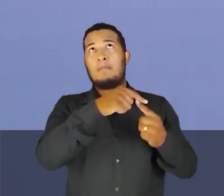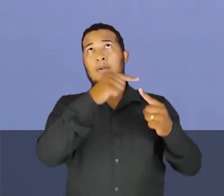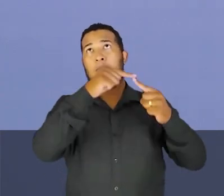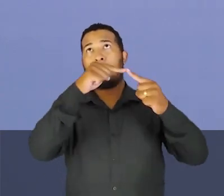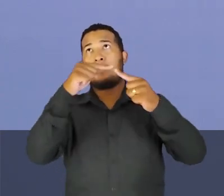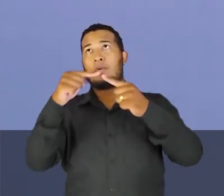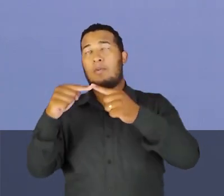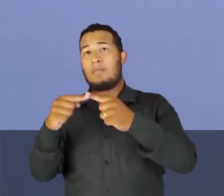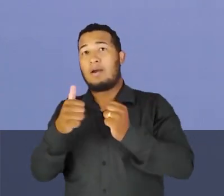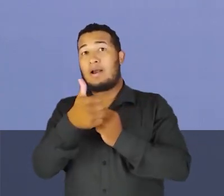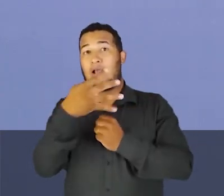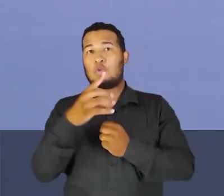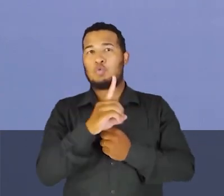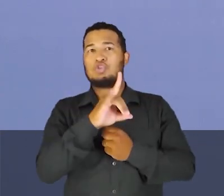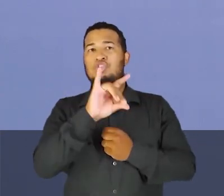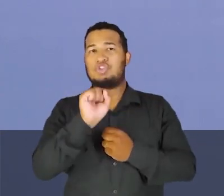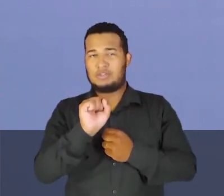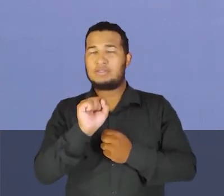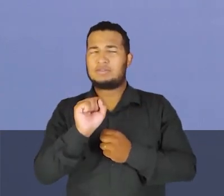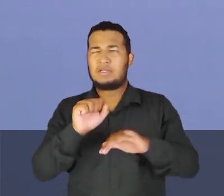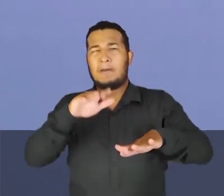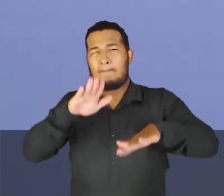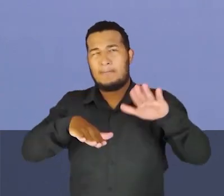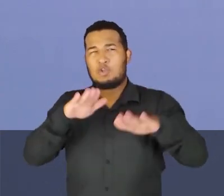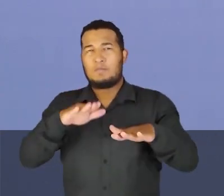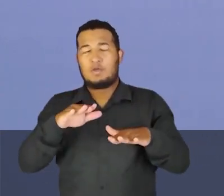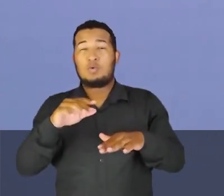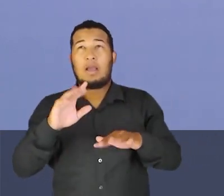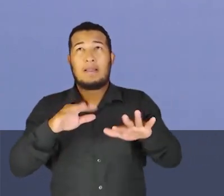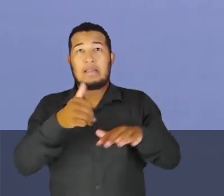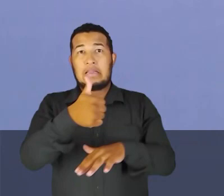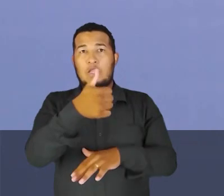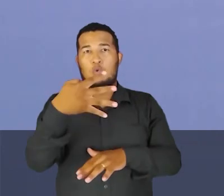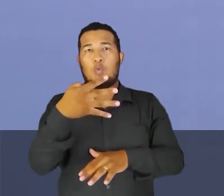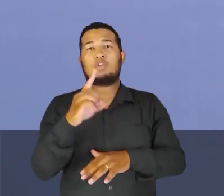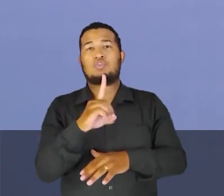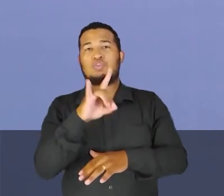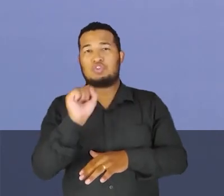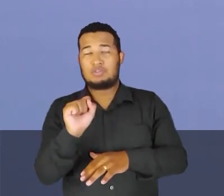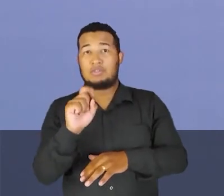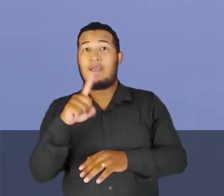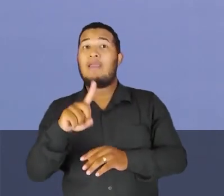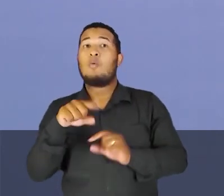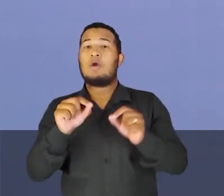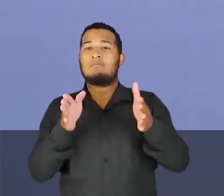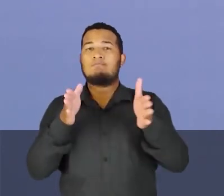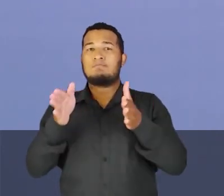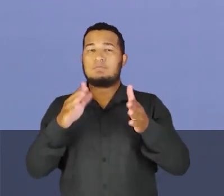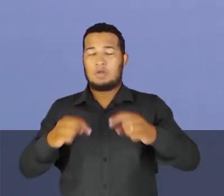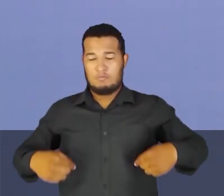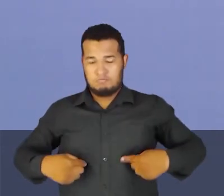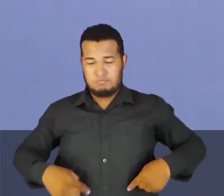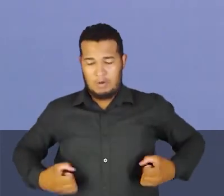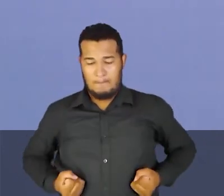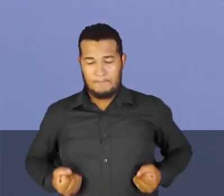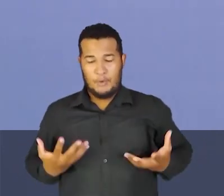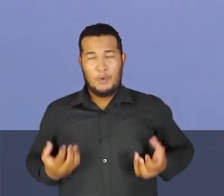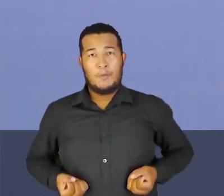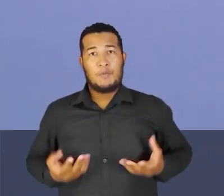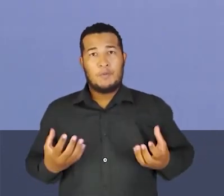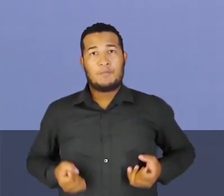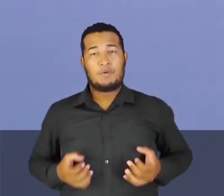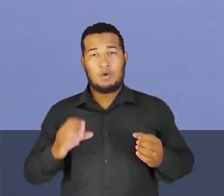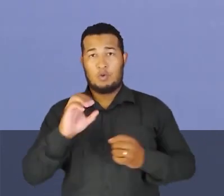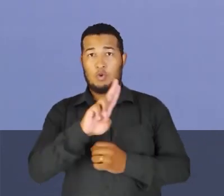na metade do ciclo menstrual, aproximadamente no 14º dia do ciclo, acontece a ovulação, que é a liberação do